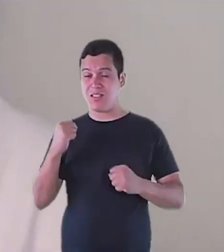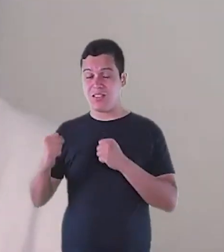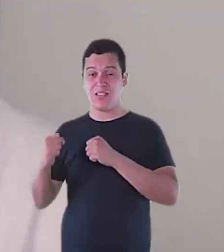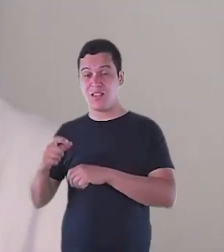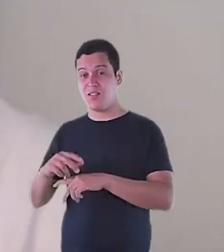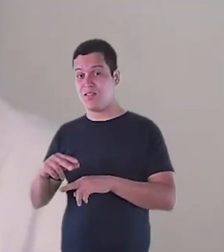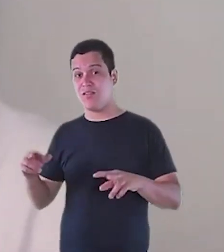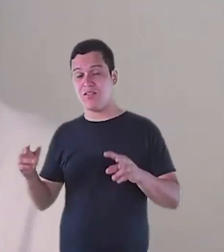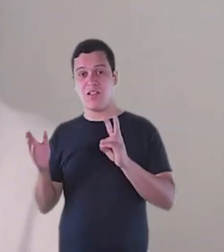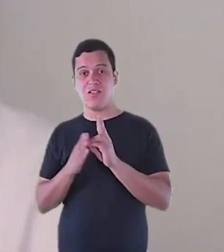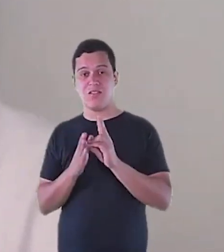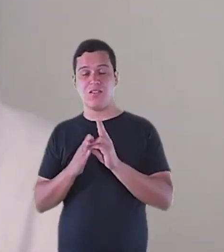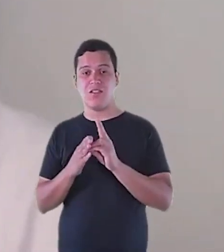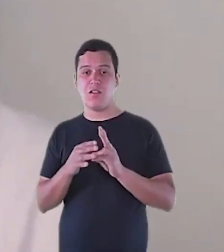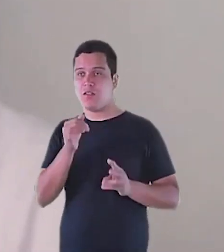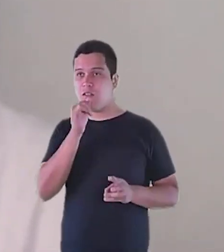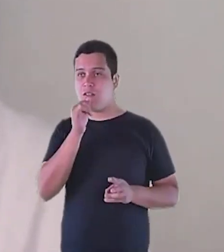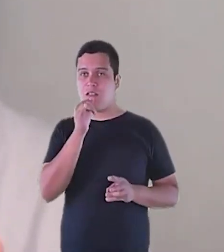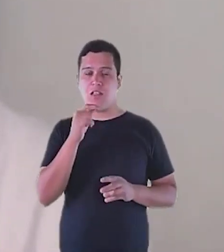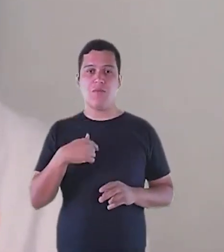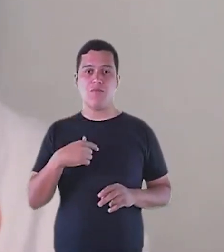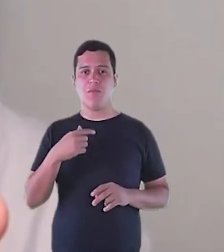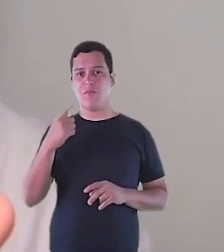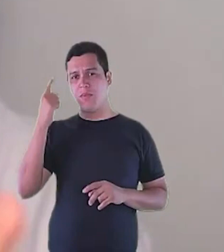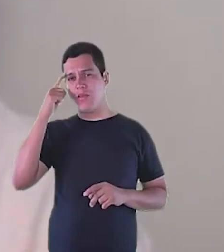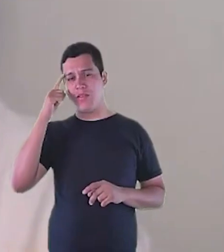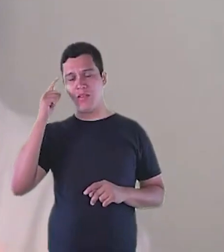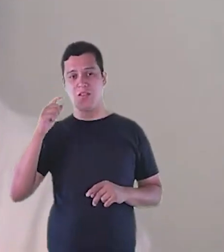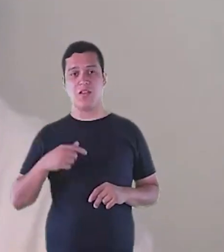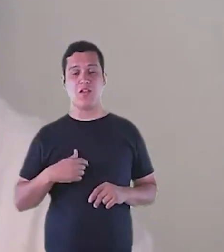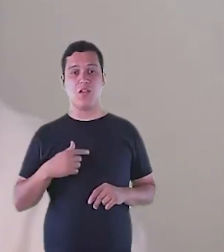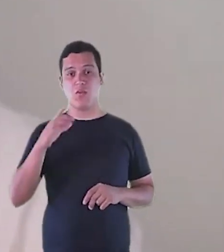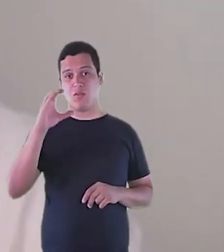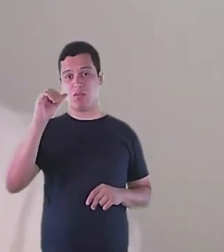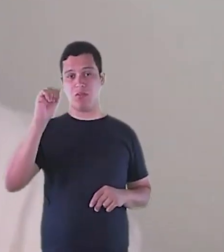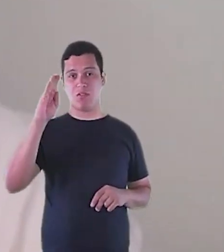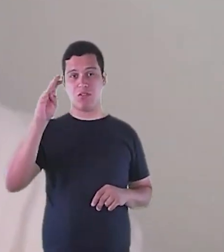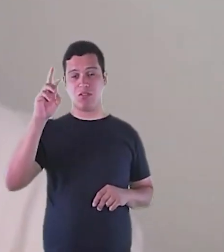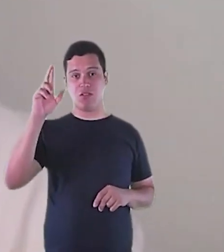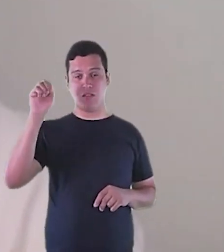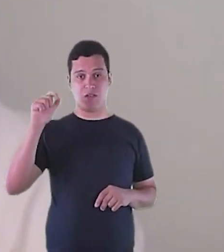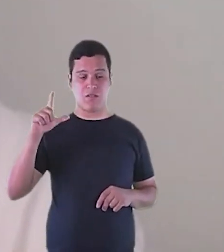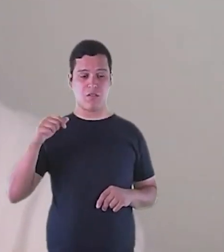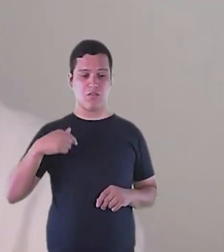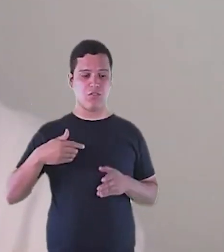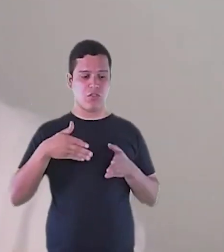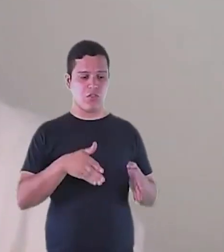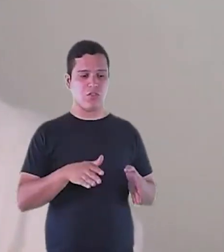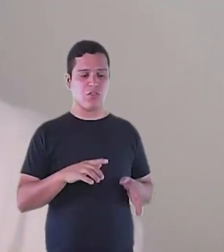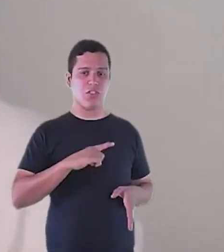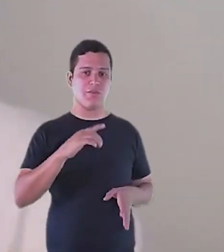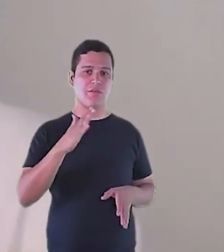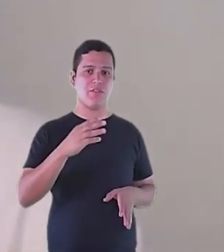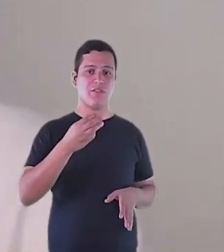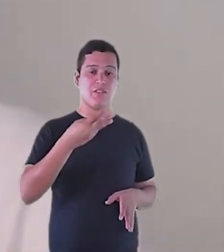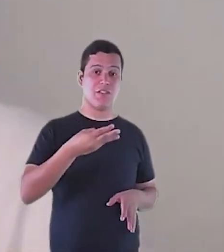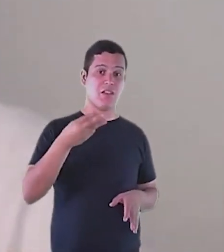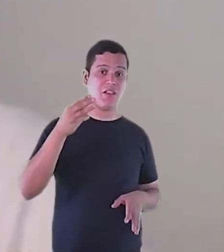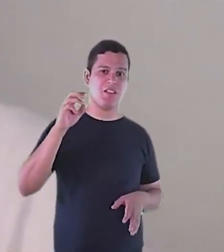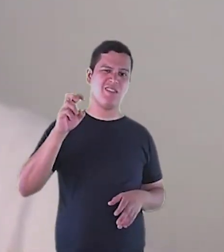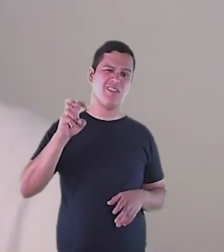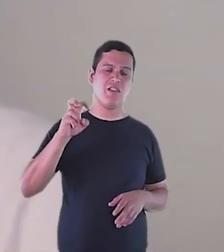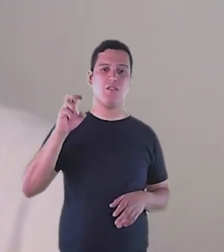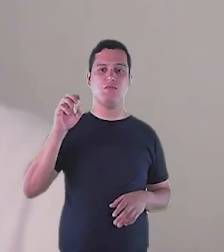que na chegada do Cabral à Bahia existiriam entre 3 milhões e 5 milhões de indígenas no Brasil. Quando Dom João chegou